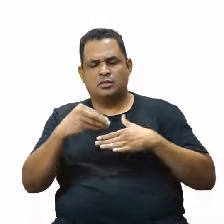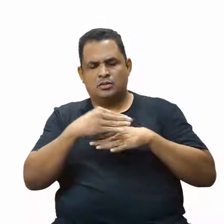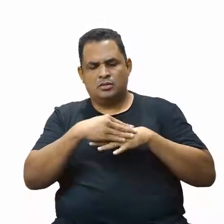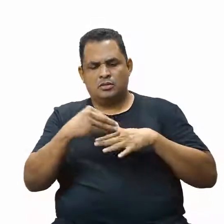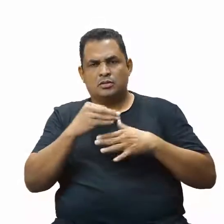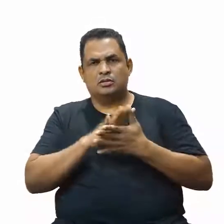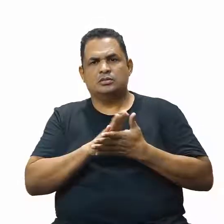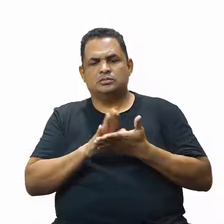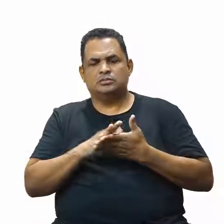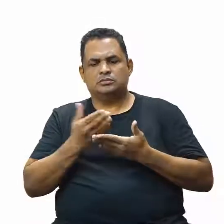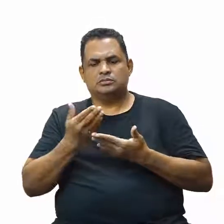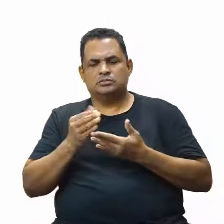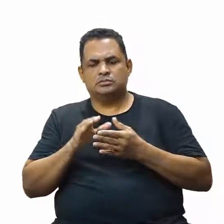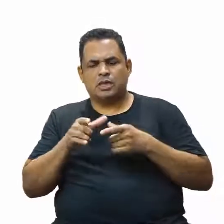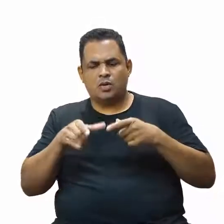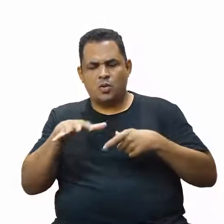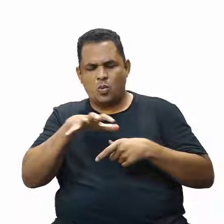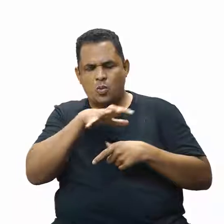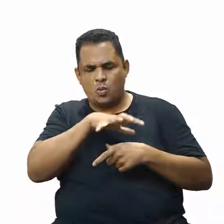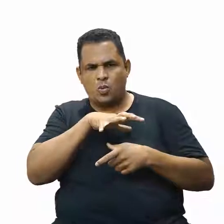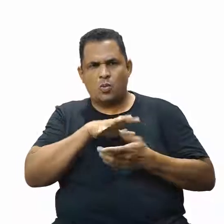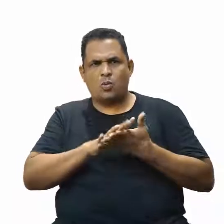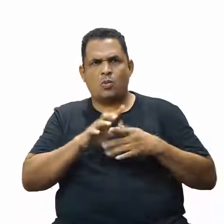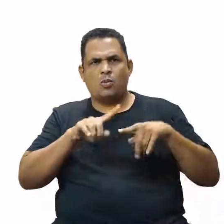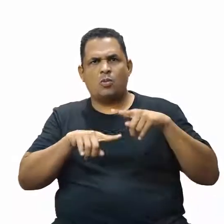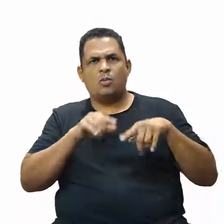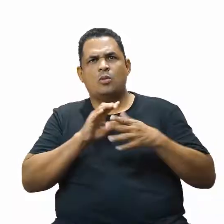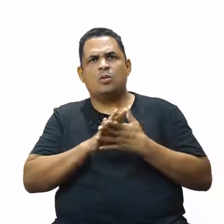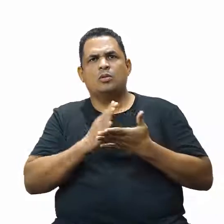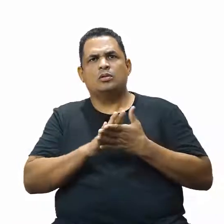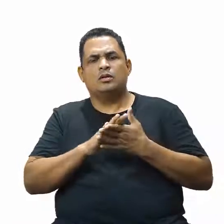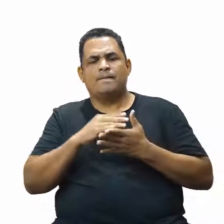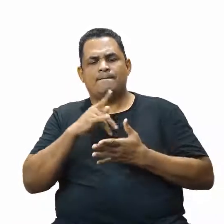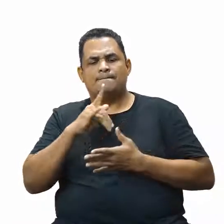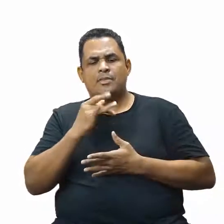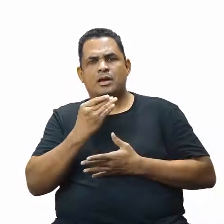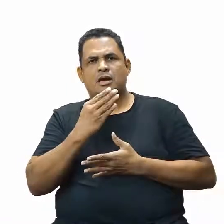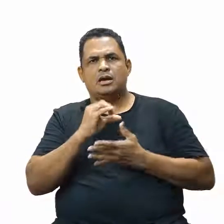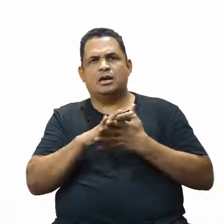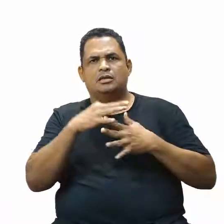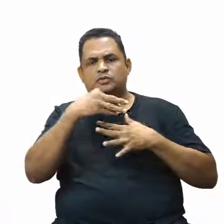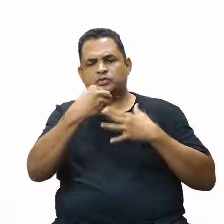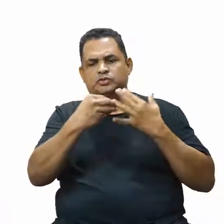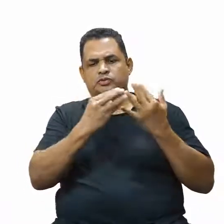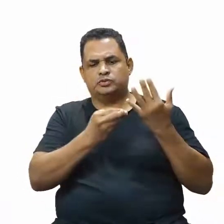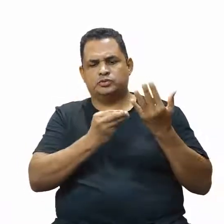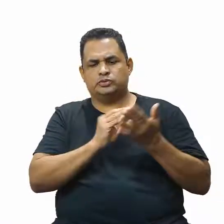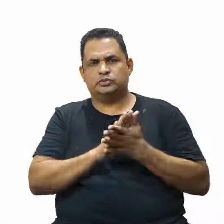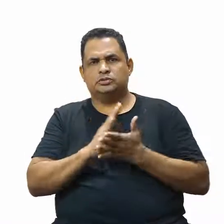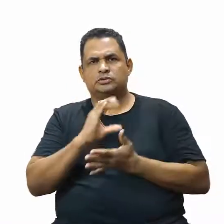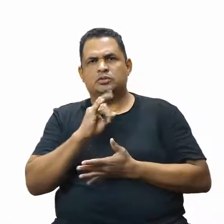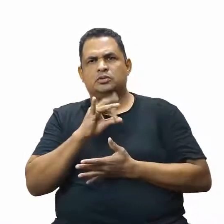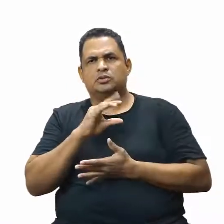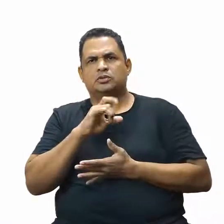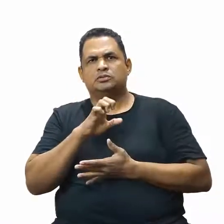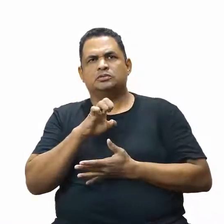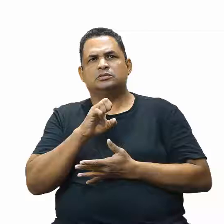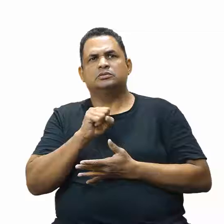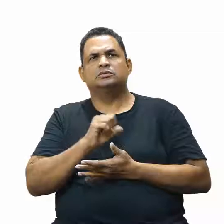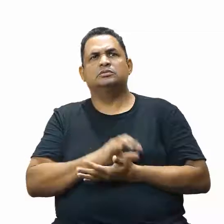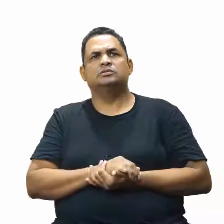em armadilhas de material feito a partir da palha, celulose.